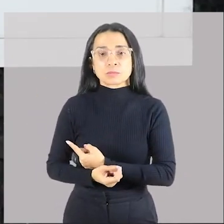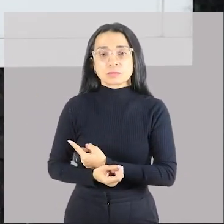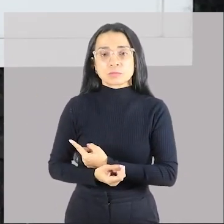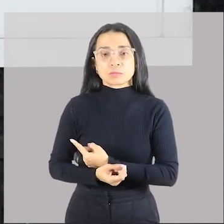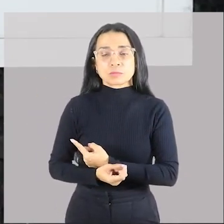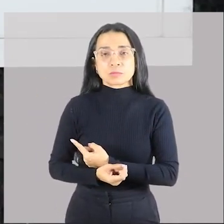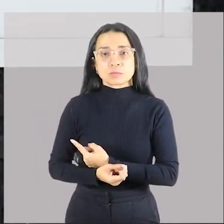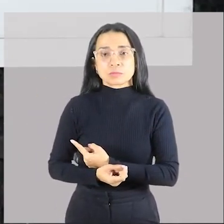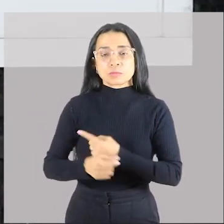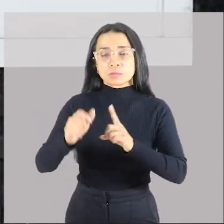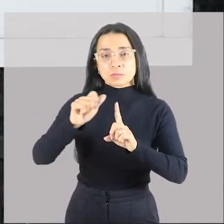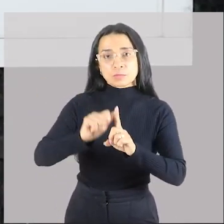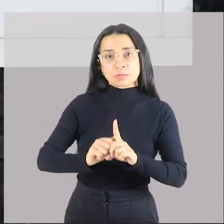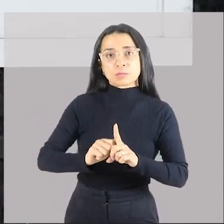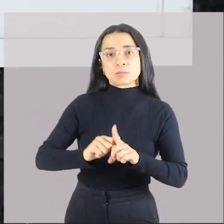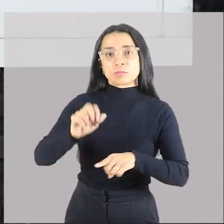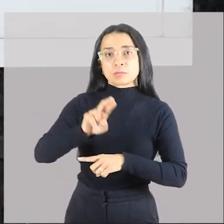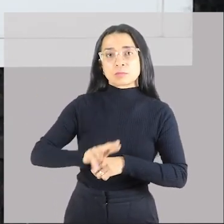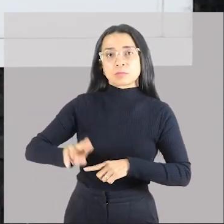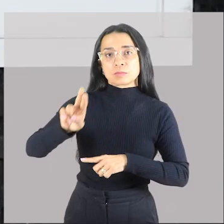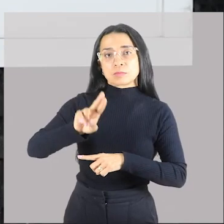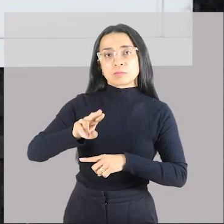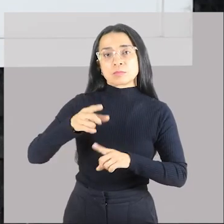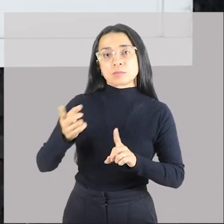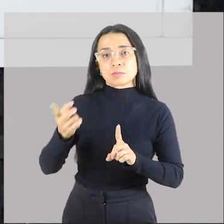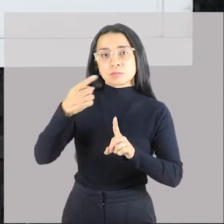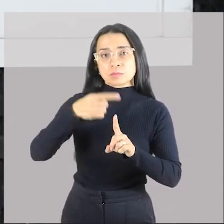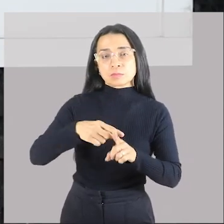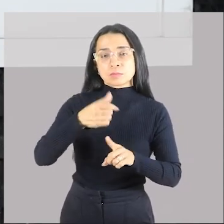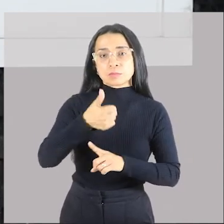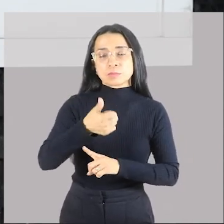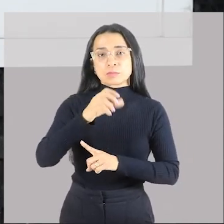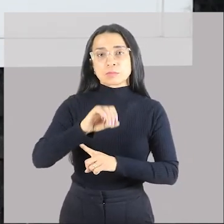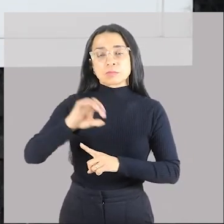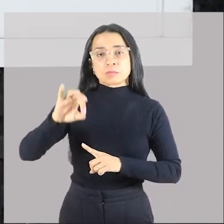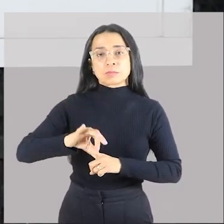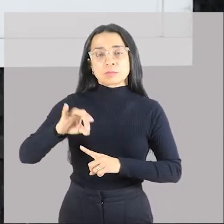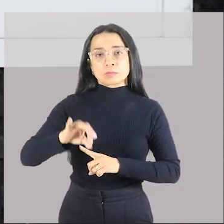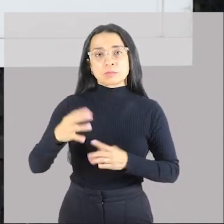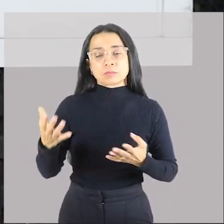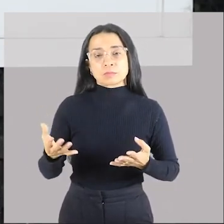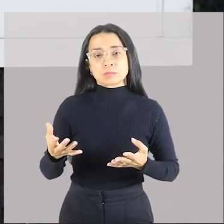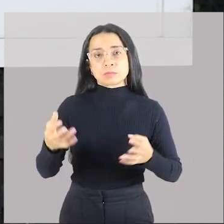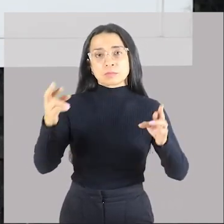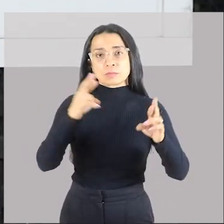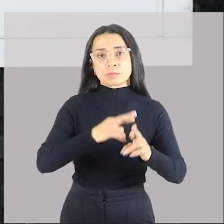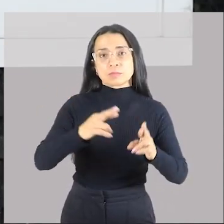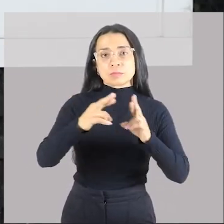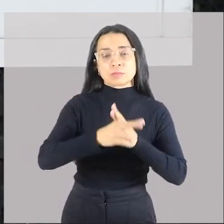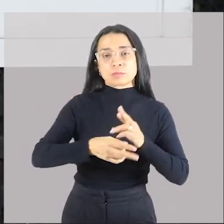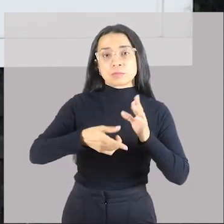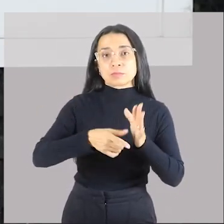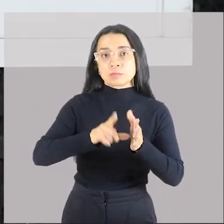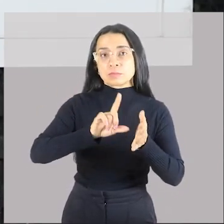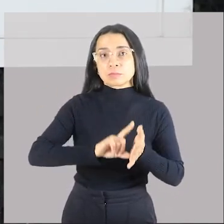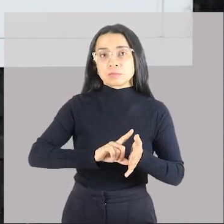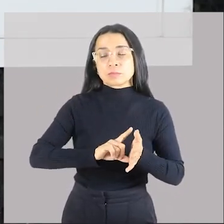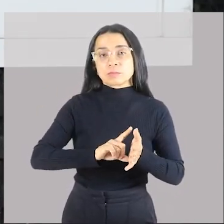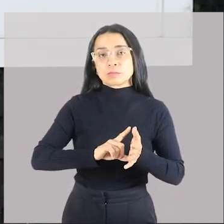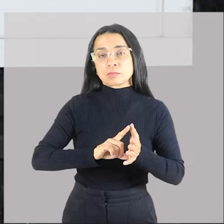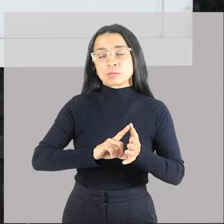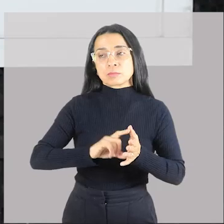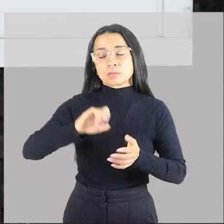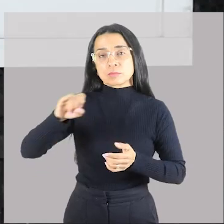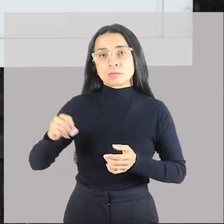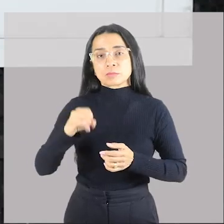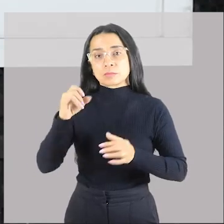ao mês, então vai ser aplicado mais 10%. Aí que está o grande detalhe. Em relação ao juros simples, né,